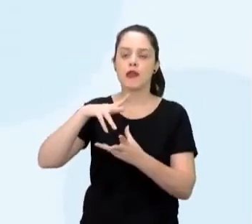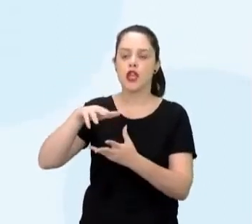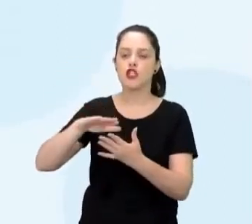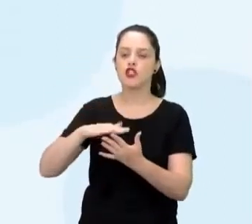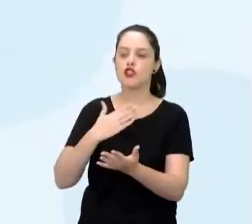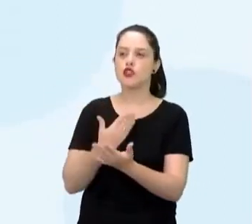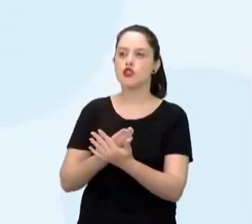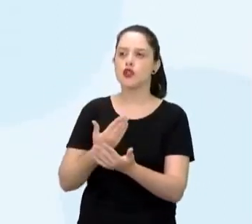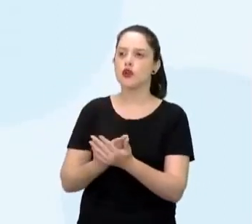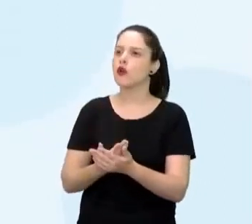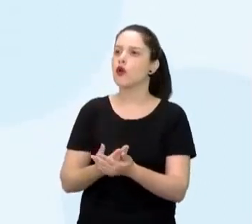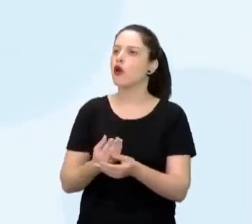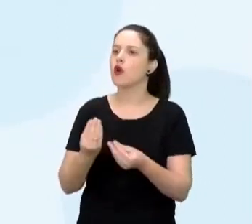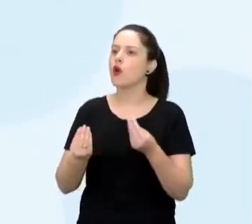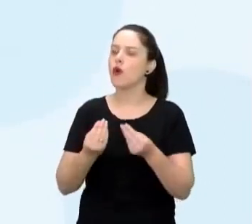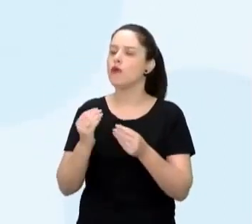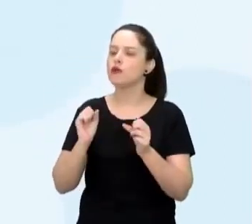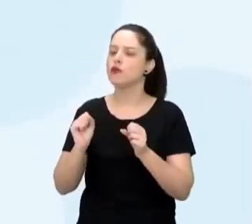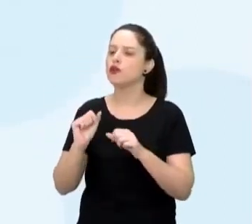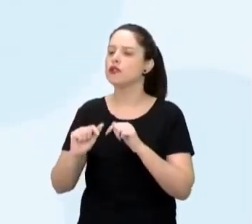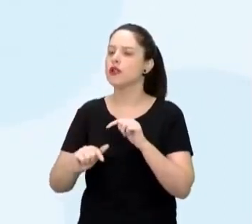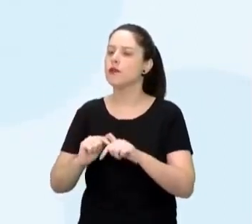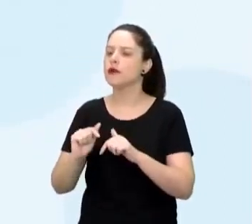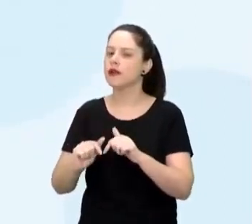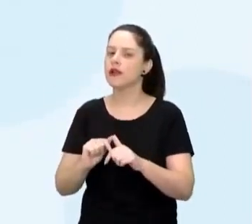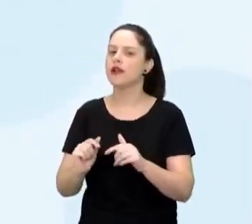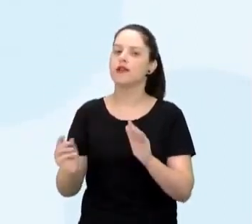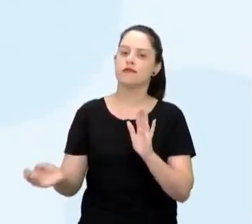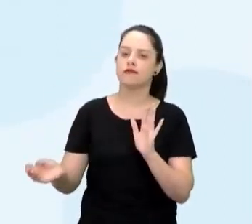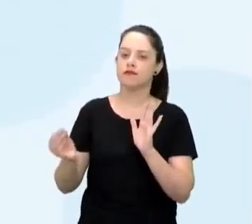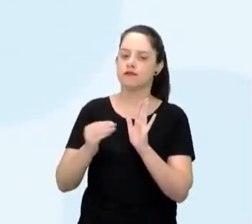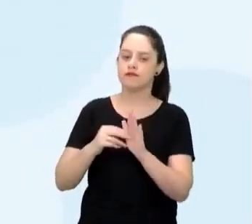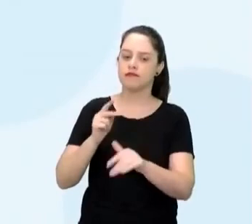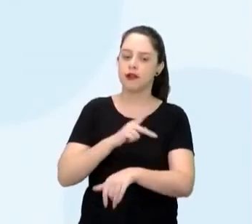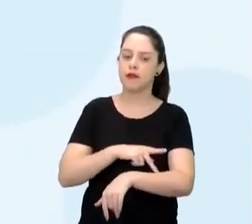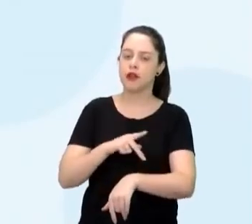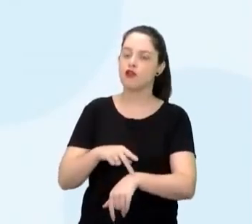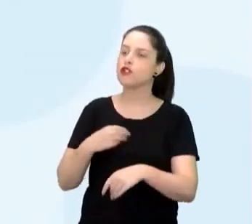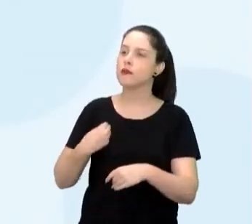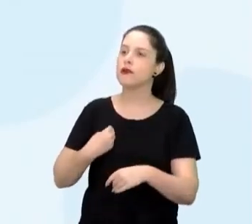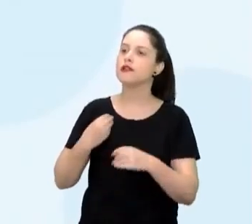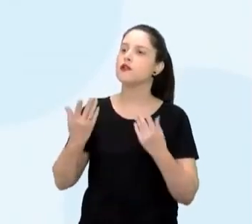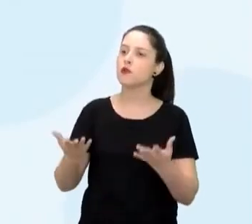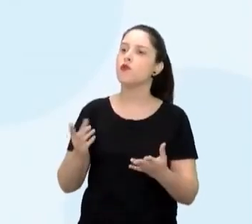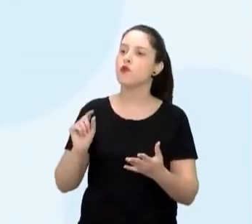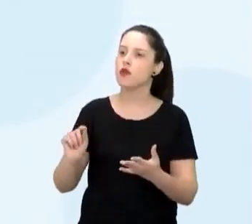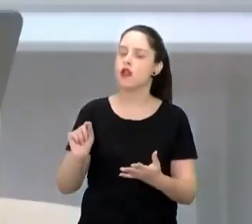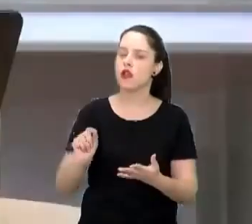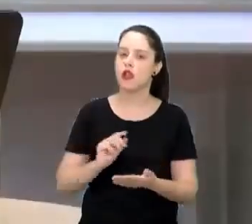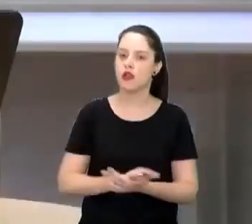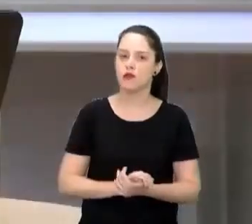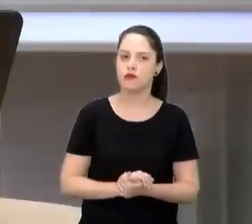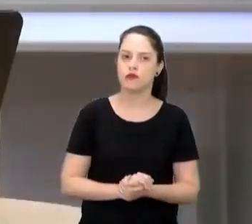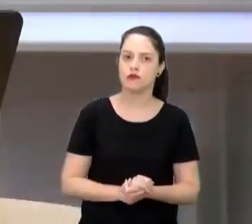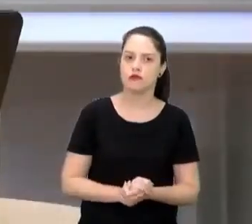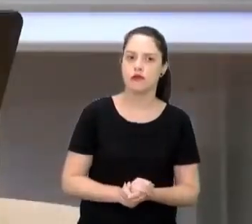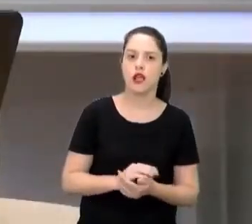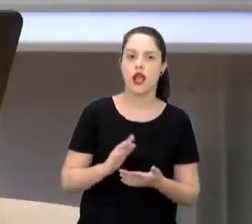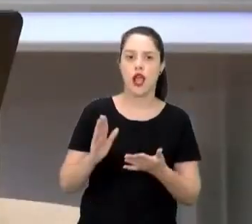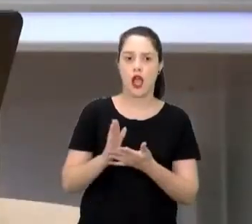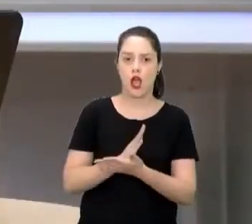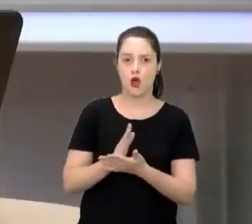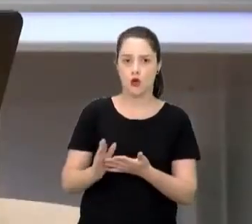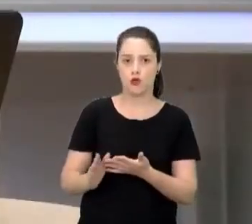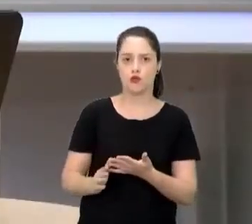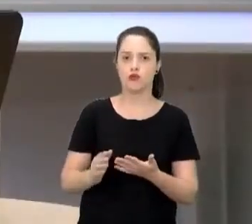escolar. Como que a gente pode trabalhar esse primeiro princípio, que é a pedagogia da presença, né? Então, vamos dar alguns exemplos aí